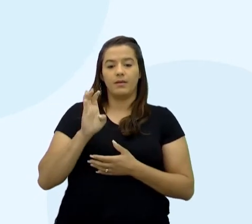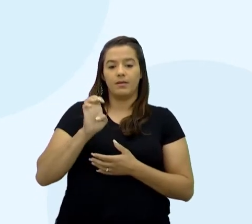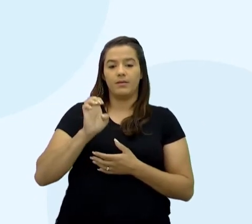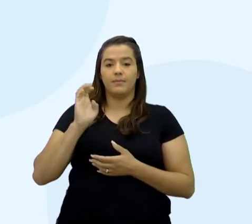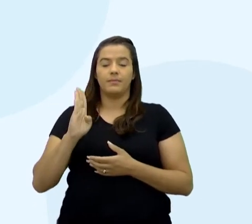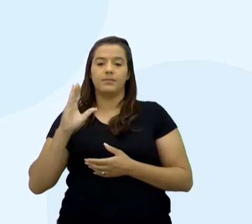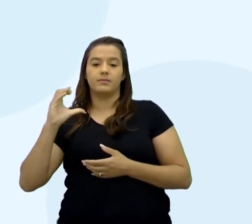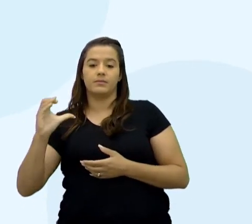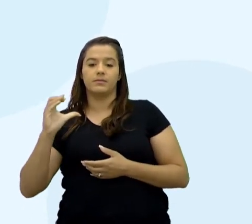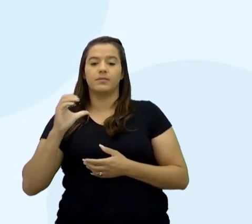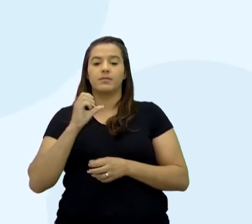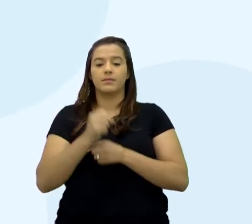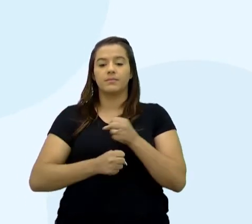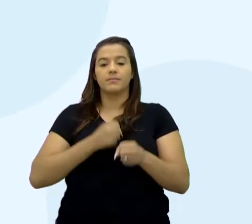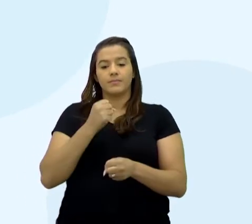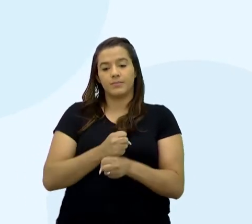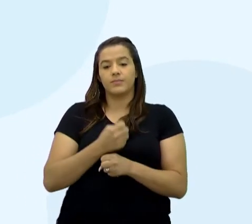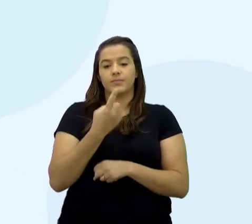de